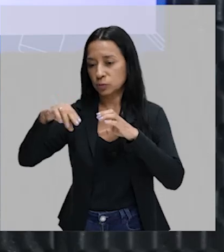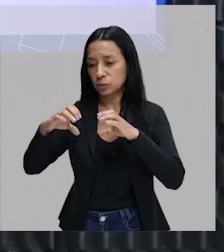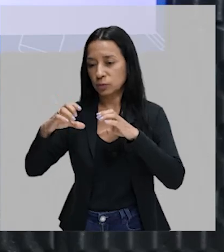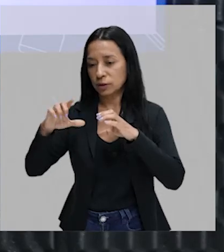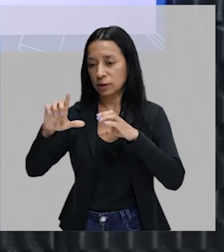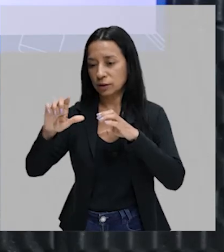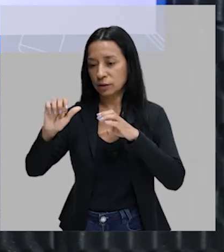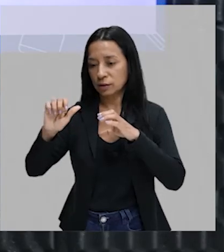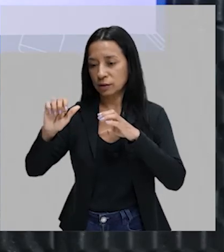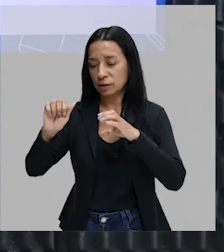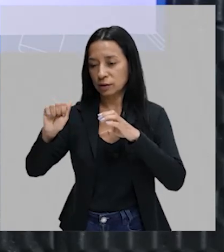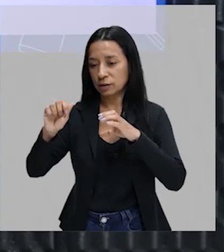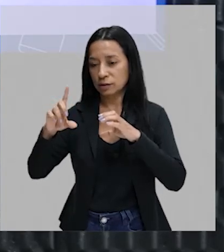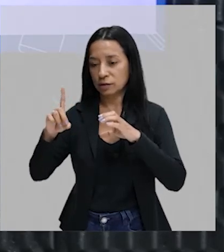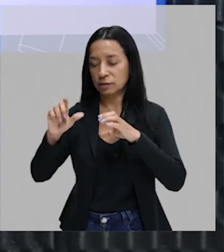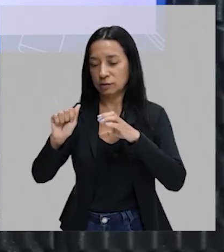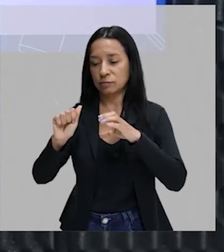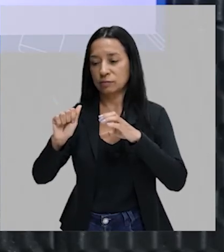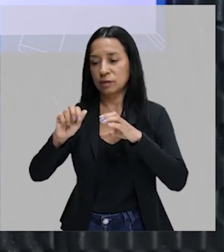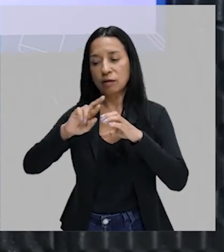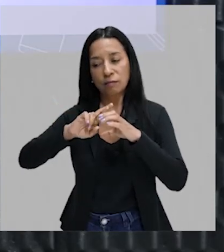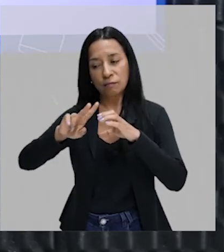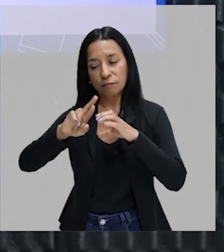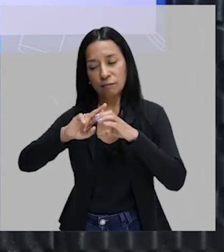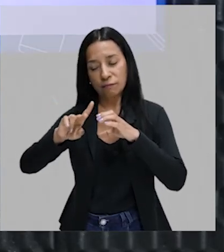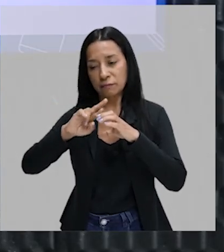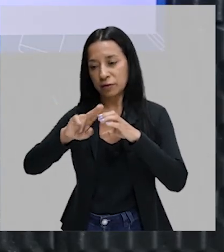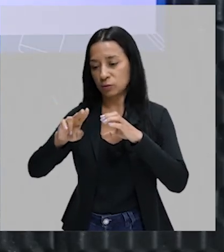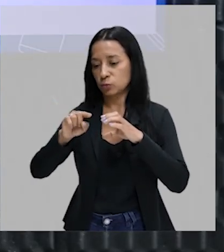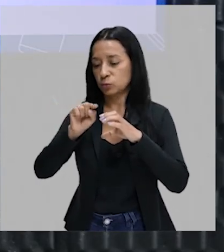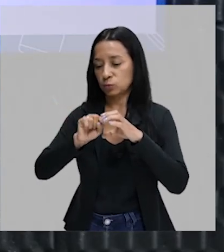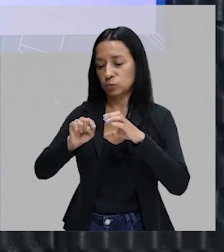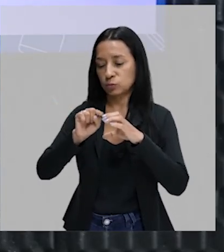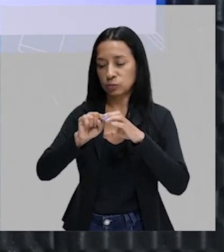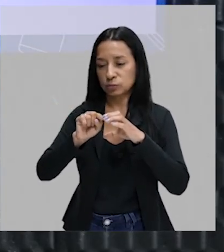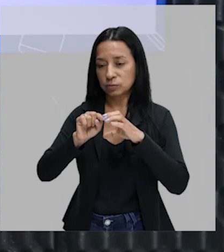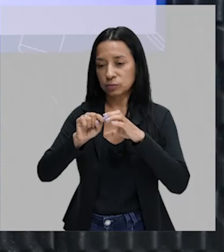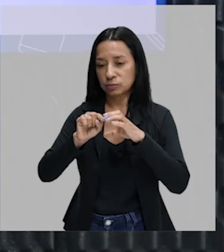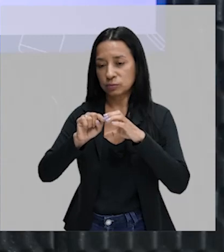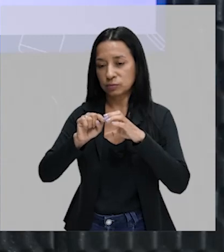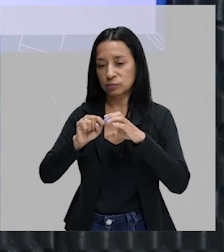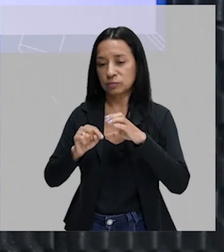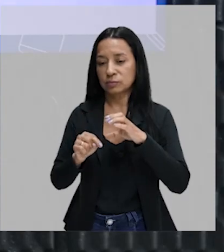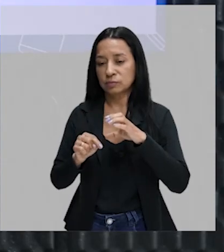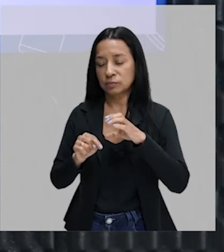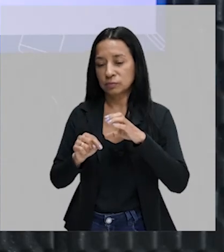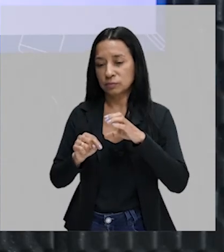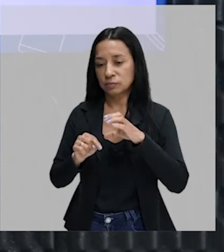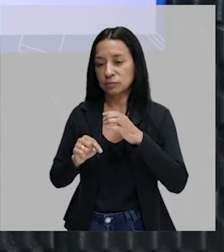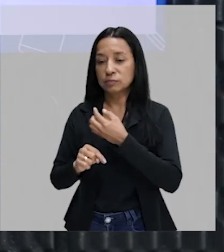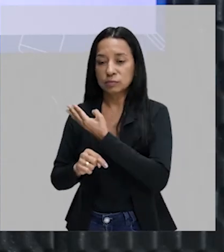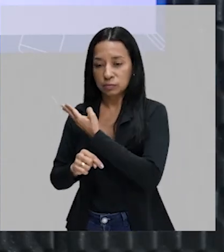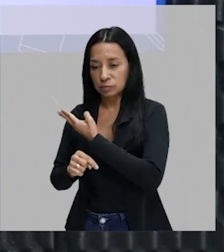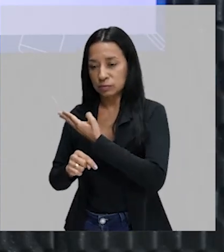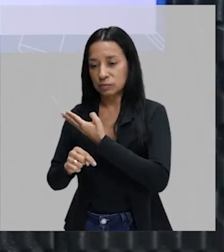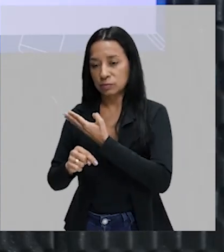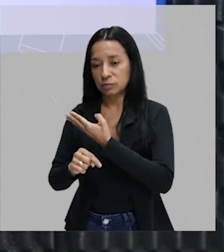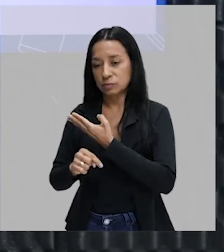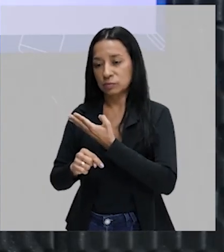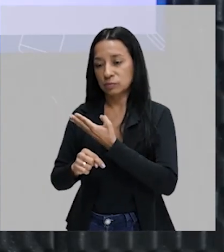vários núcleos. Essa daqui esse aqui é um protozoário, viu, pessoal? É um tipo de